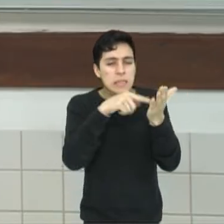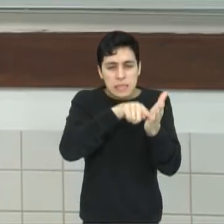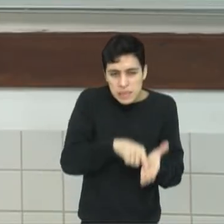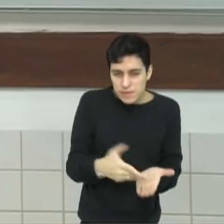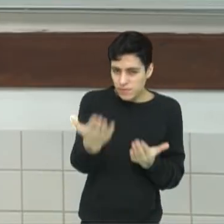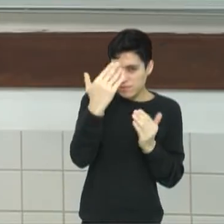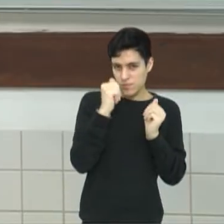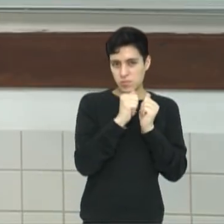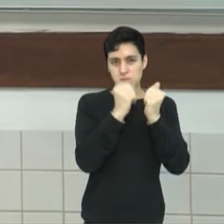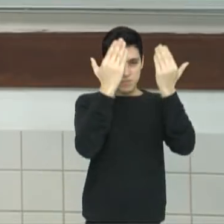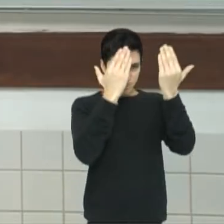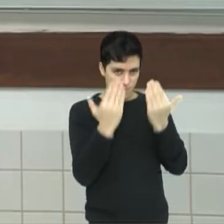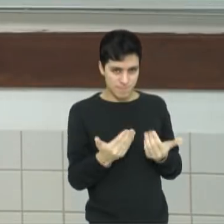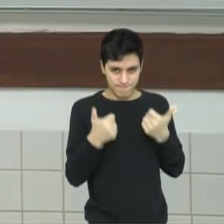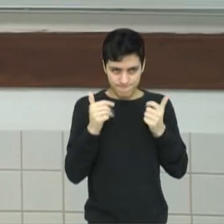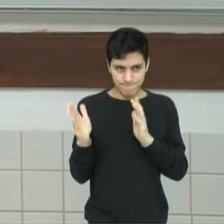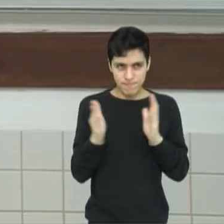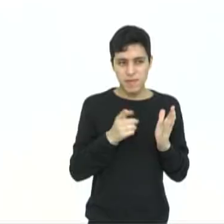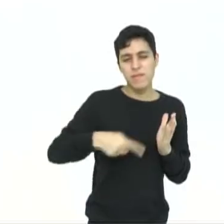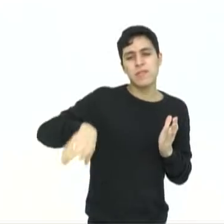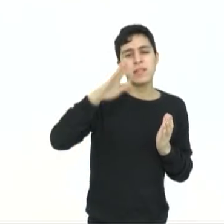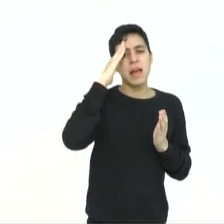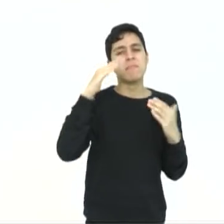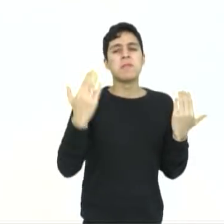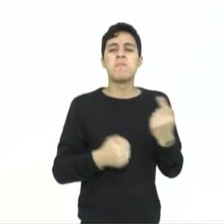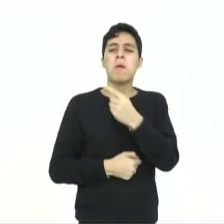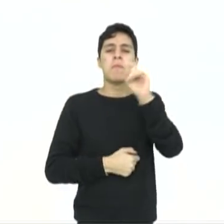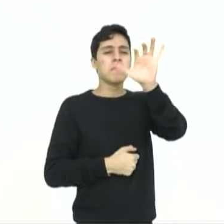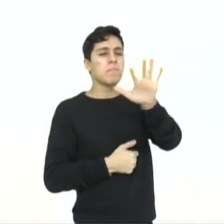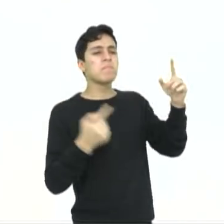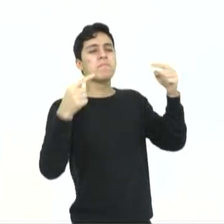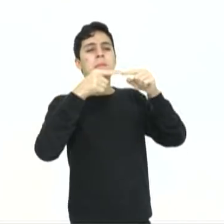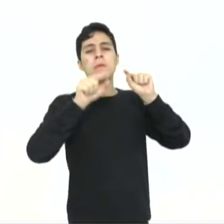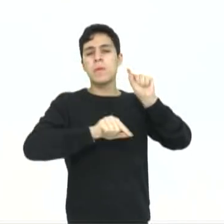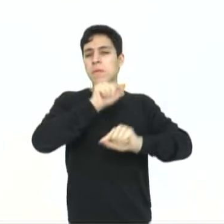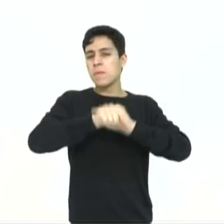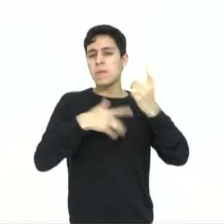essa análise. Você saberia dizer a que se refere essa imagem?